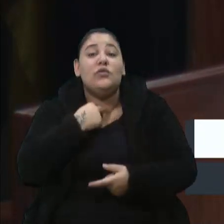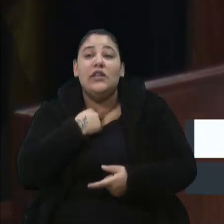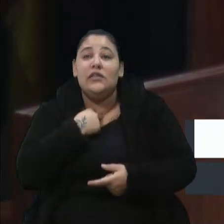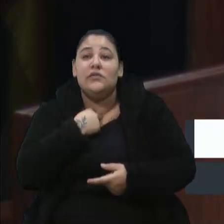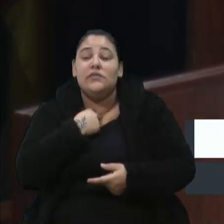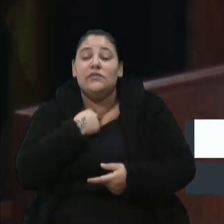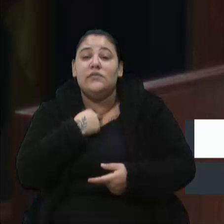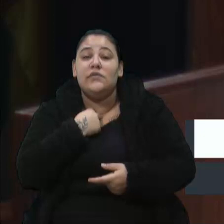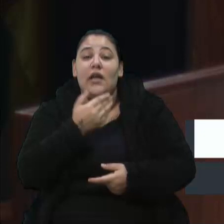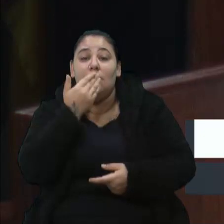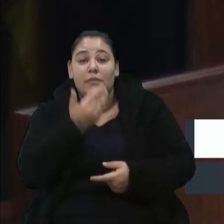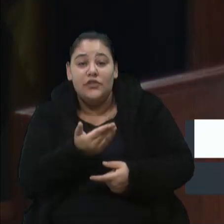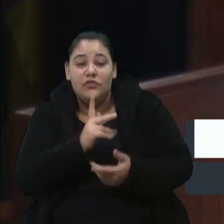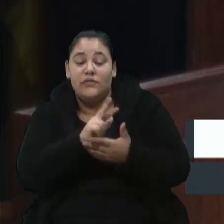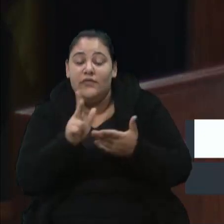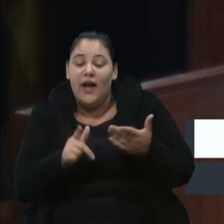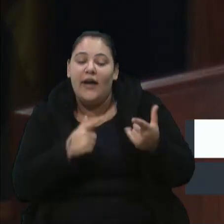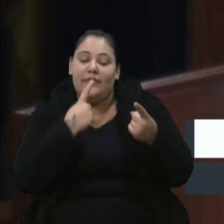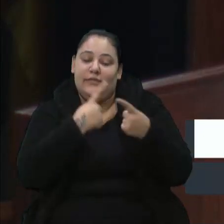vezes.